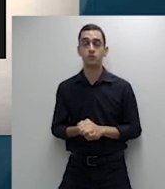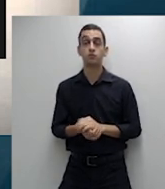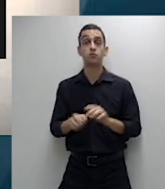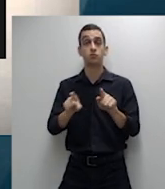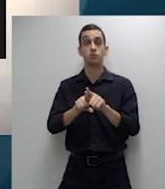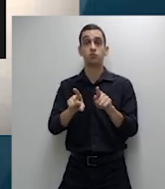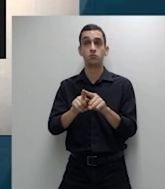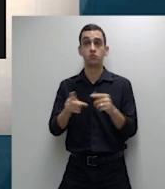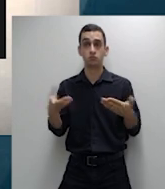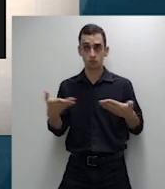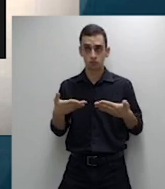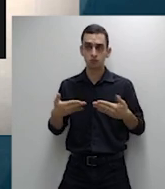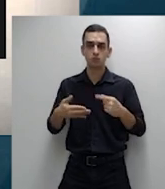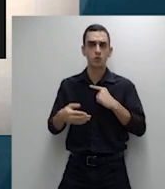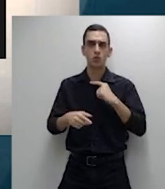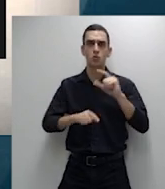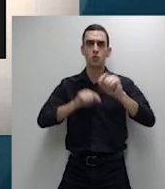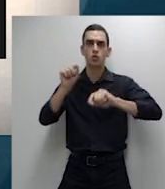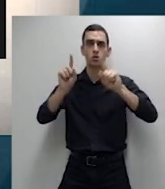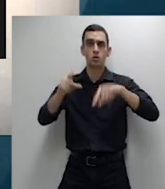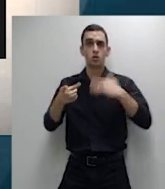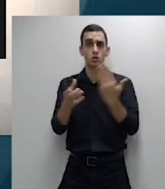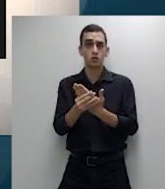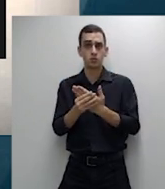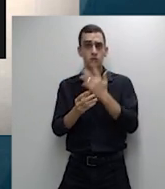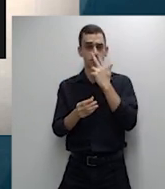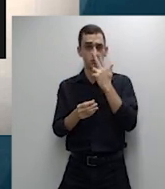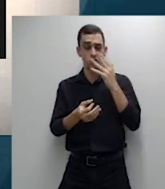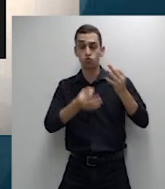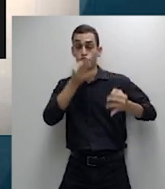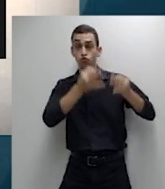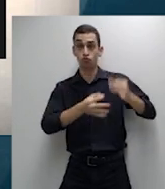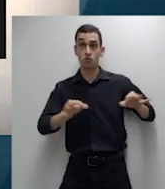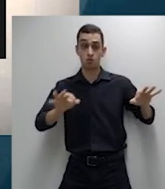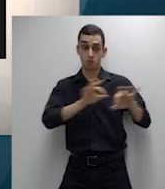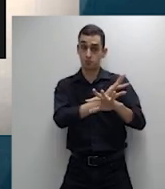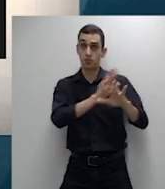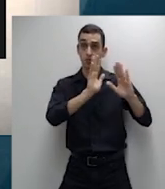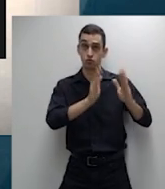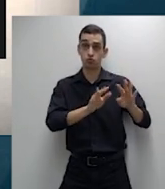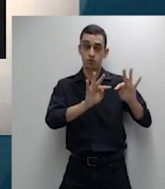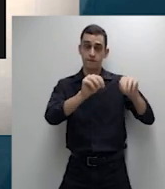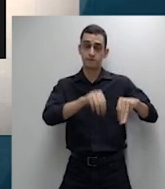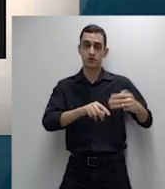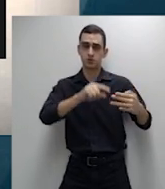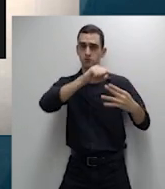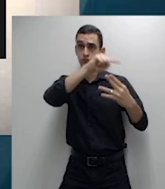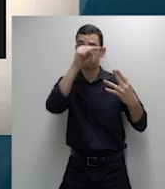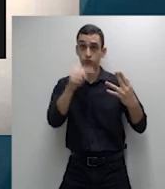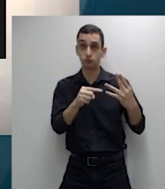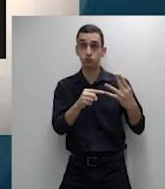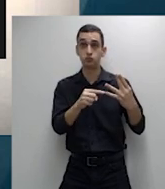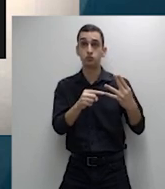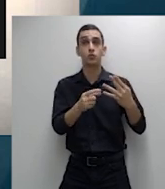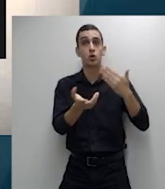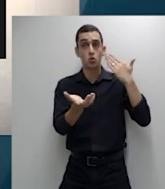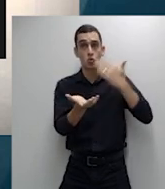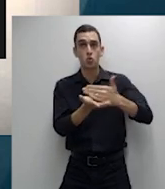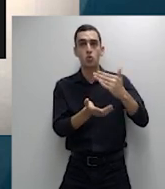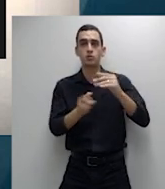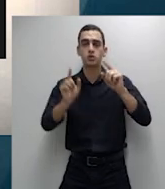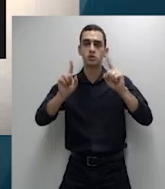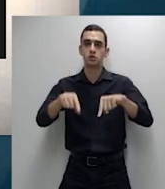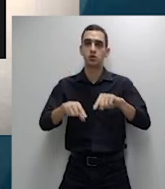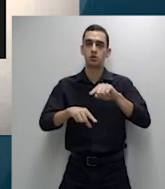nesse processo e foi o resultado do julgamento em primeiro grau digamos assim no Tribunal de